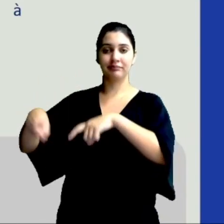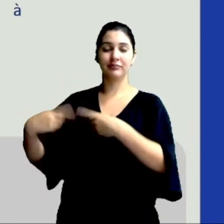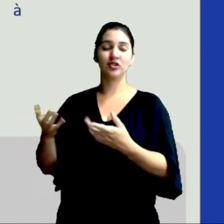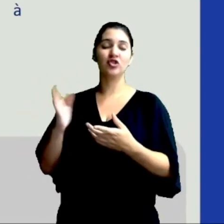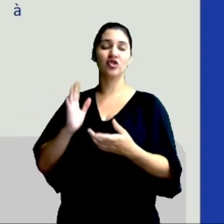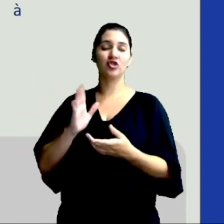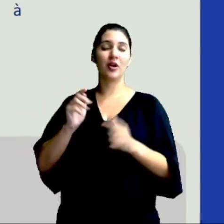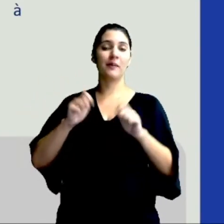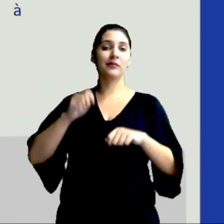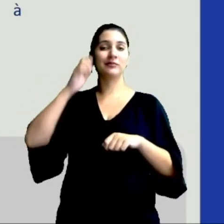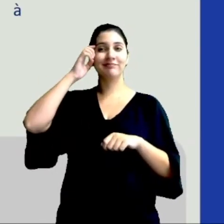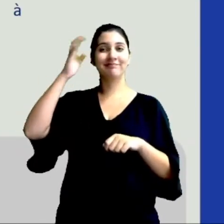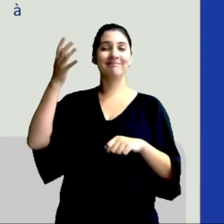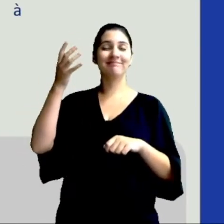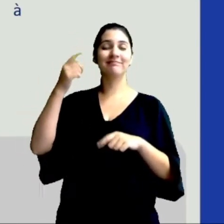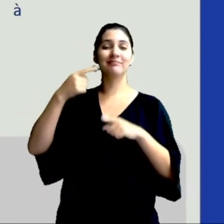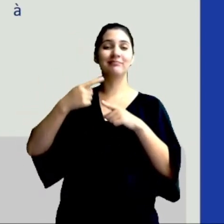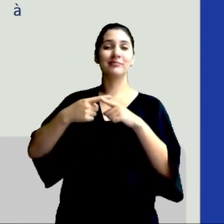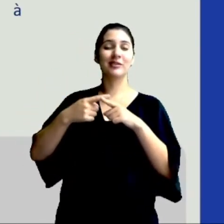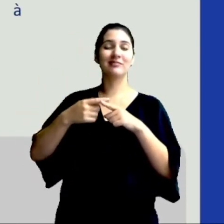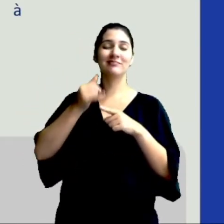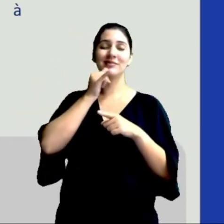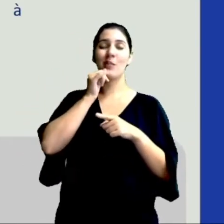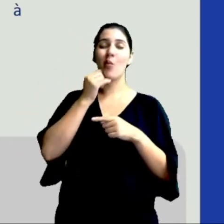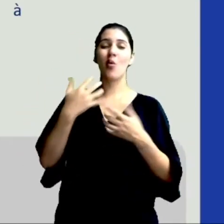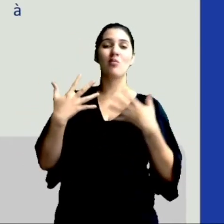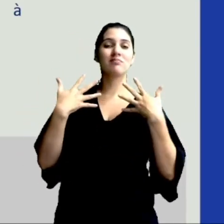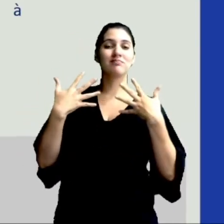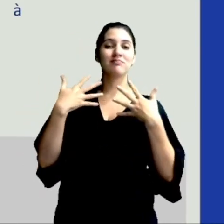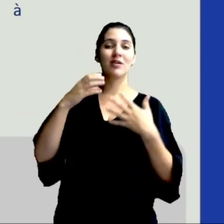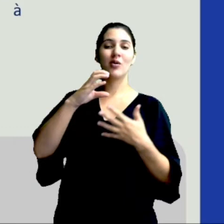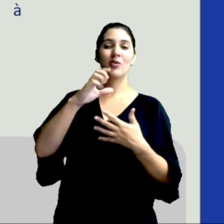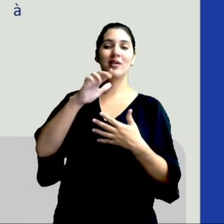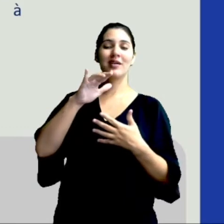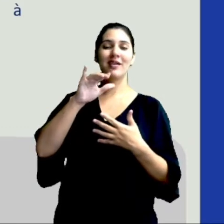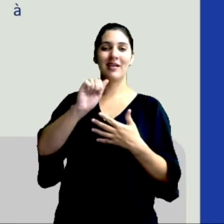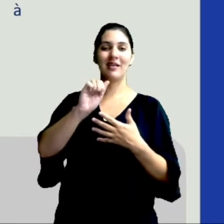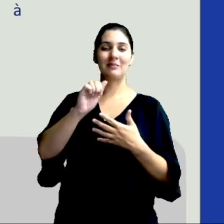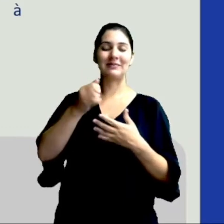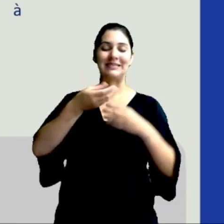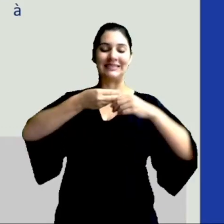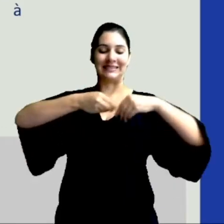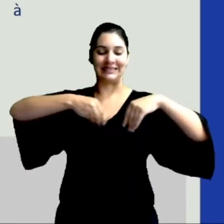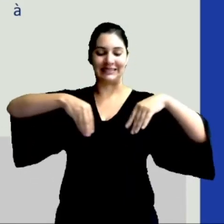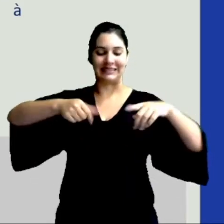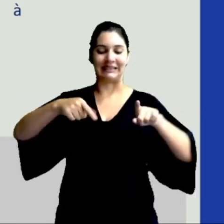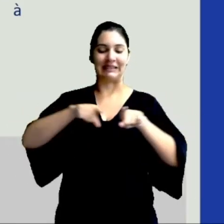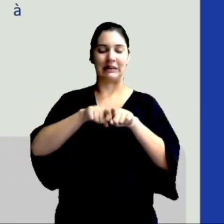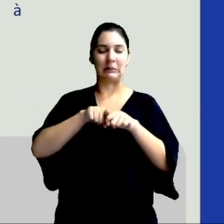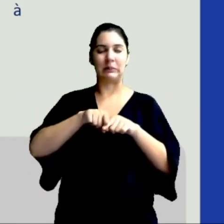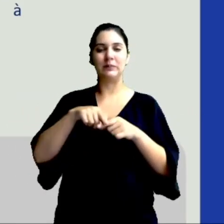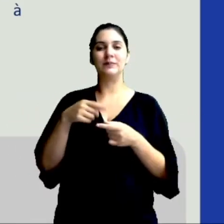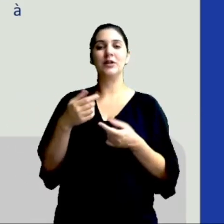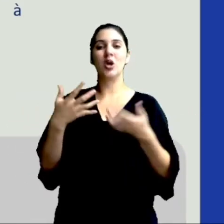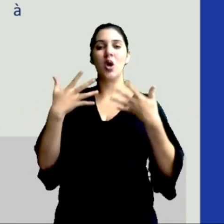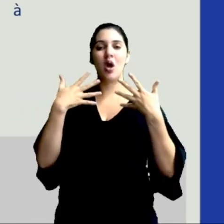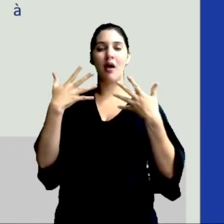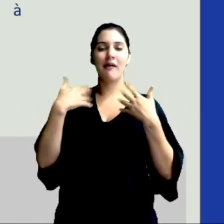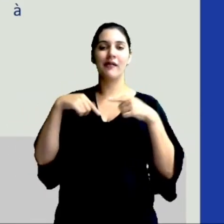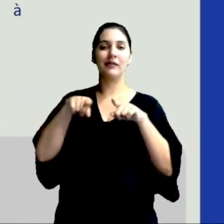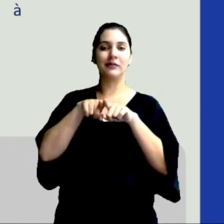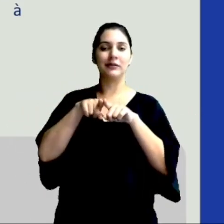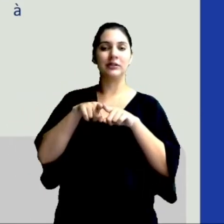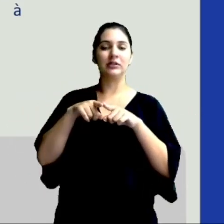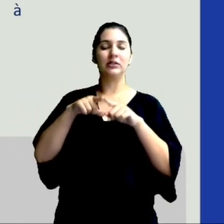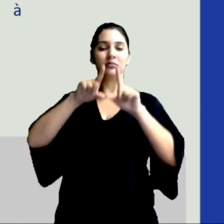por conta do clima muito seco, a gente viu ali, né, aquele clima deserto, altas temperaturas, baixos índices